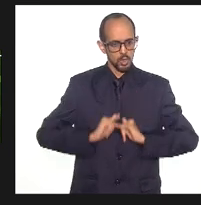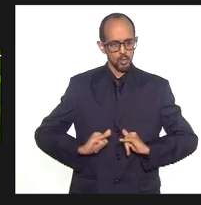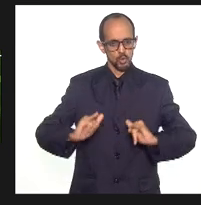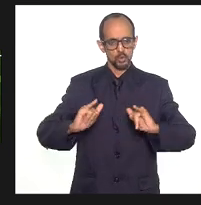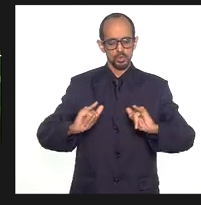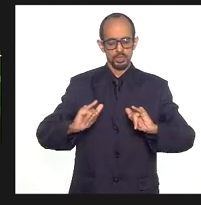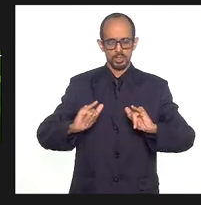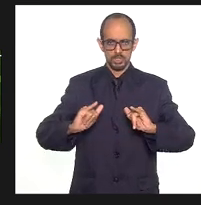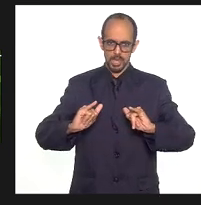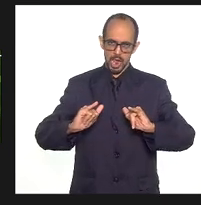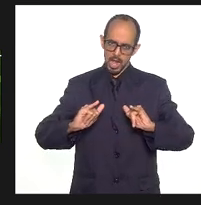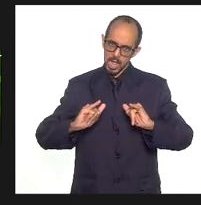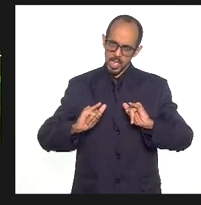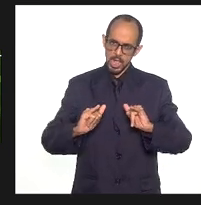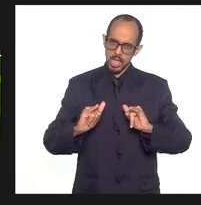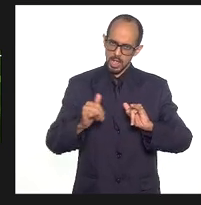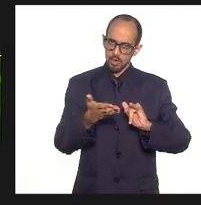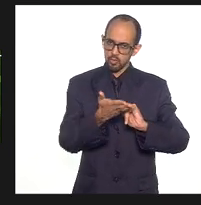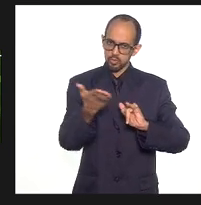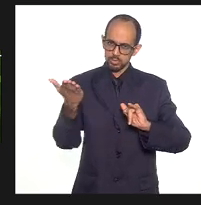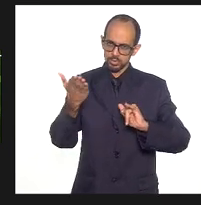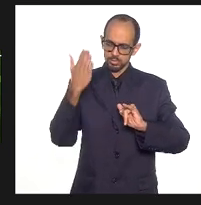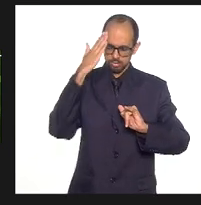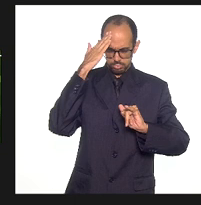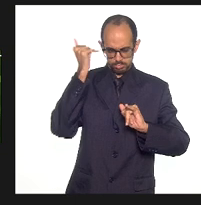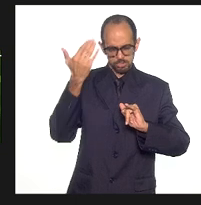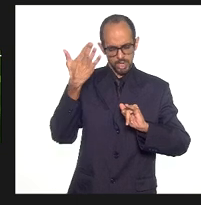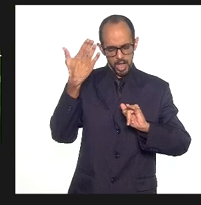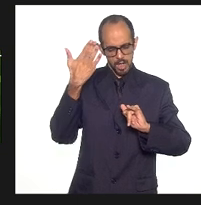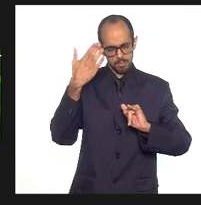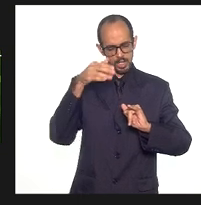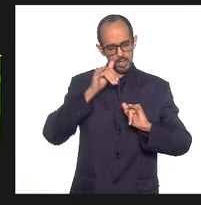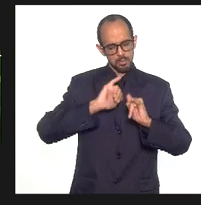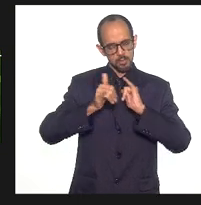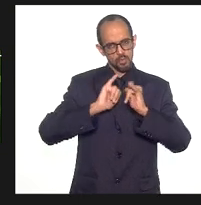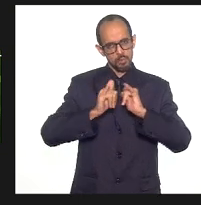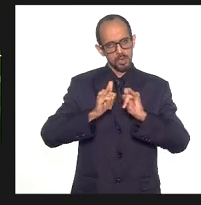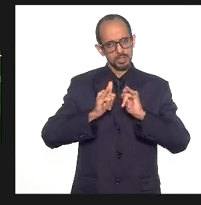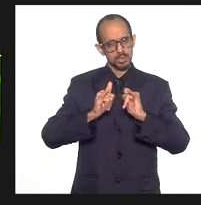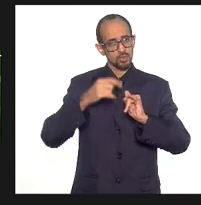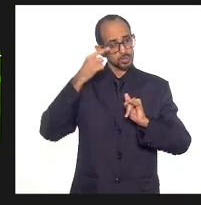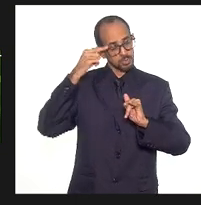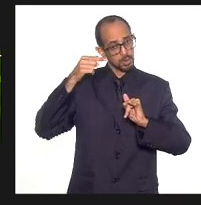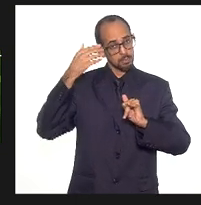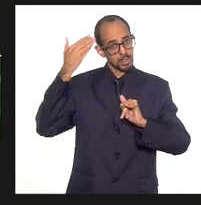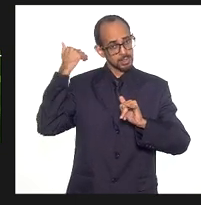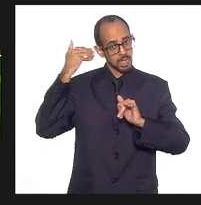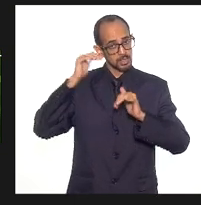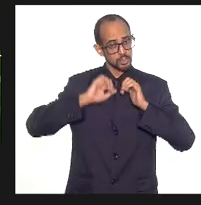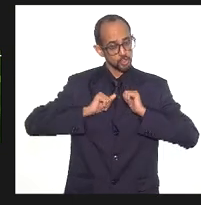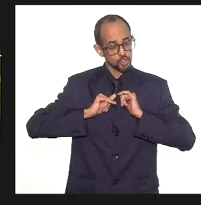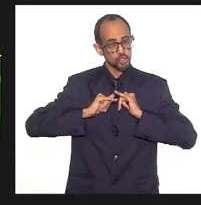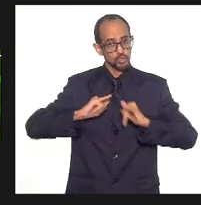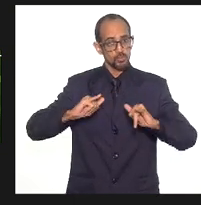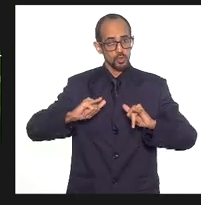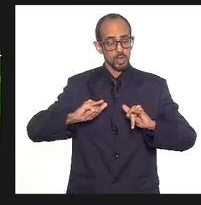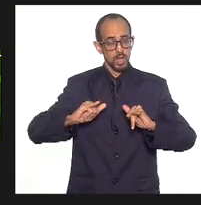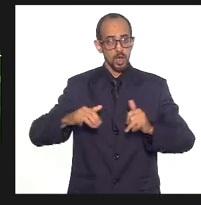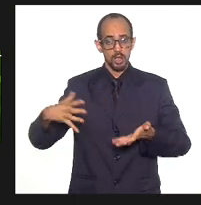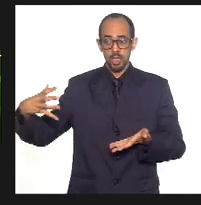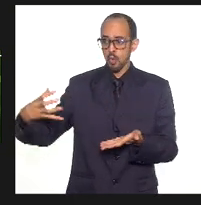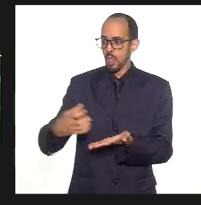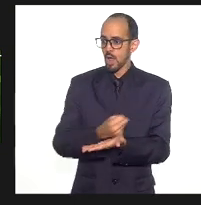isso já é de conhecimento dos senhores, até porque é uma informação que foi divulgada na semana passada, o recolhimento recorde de